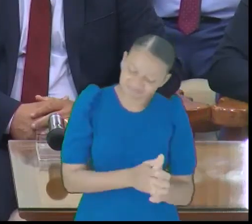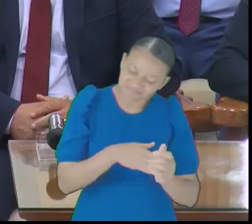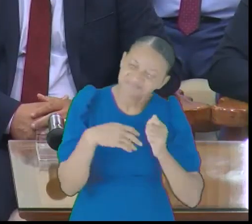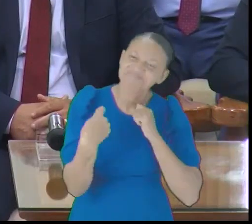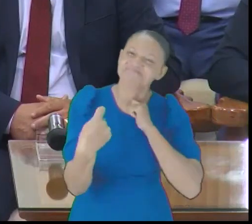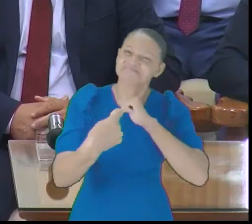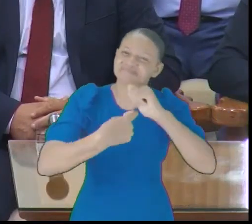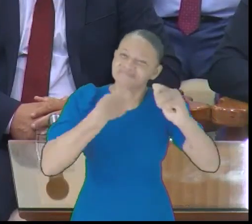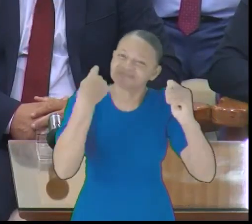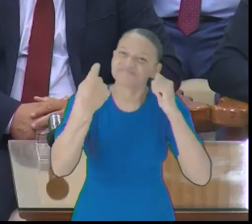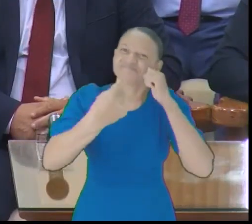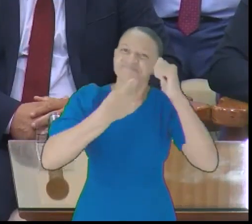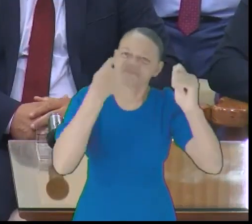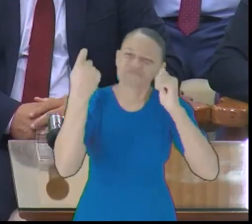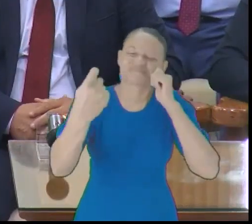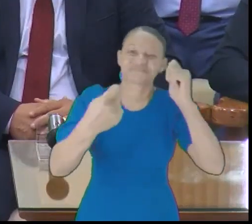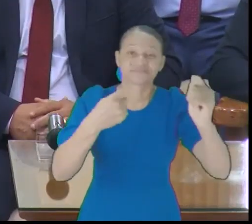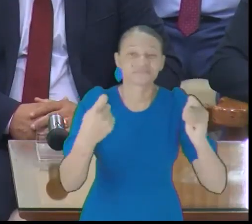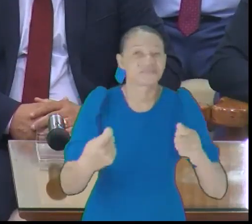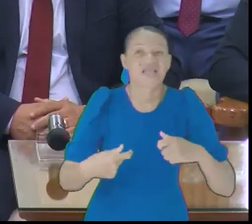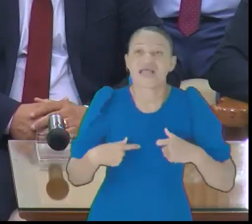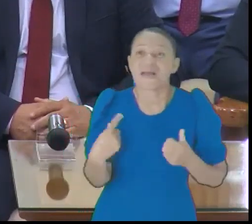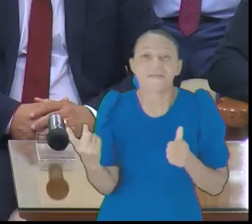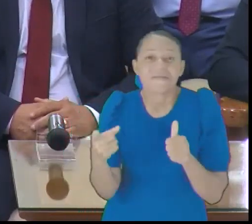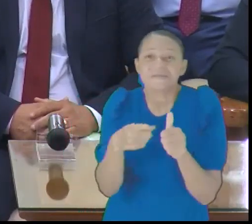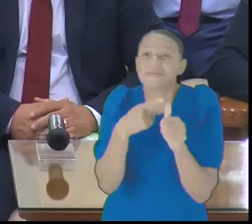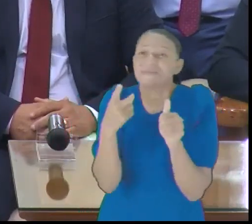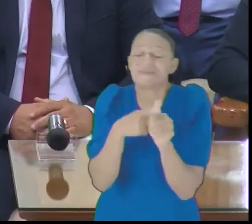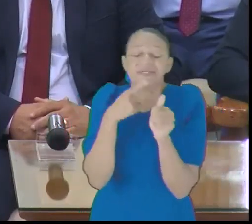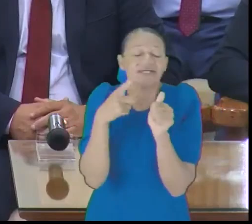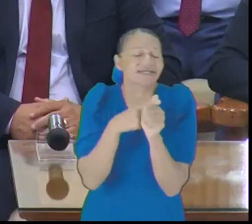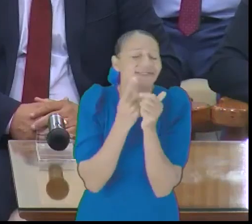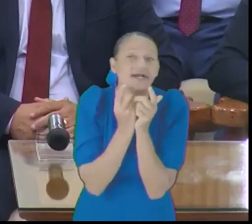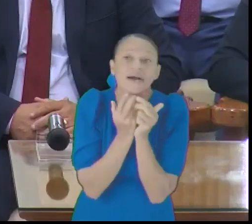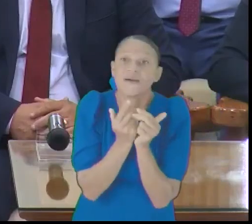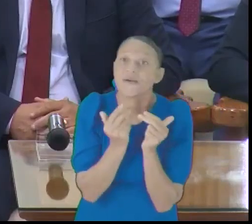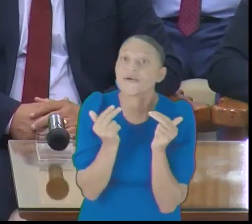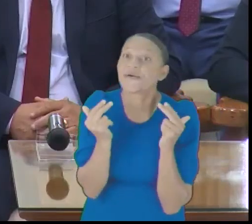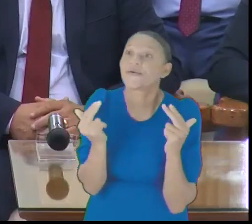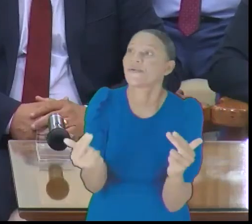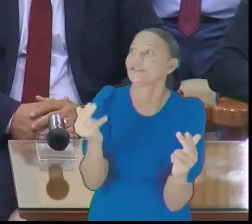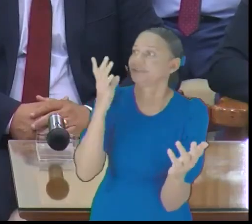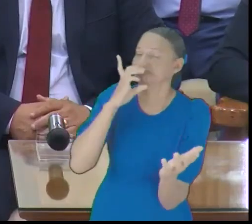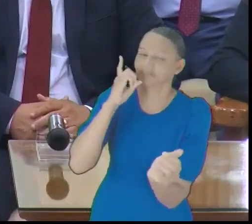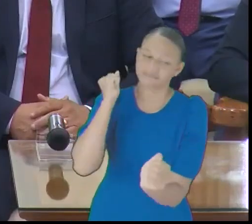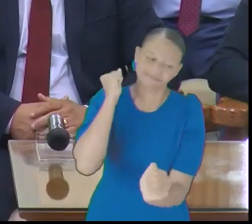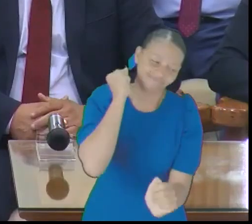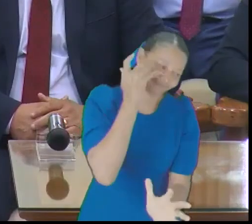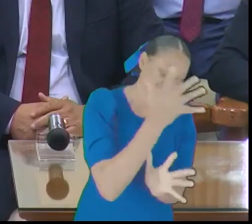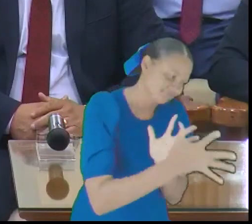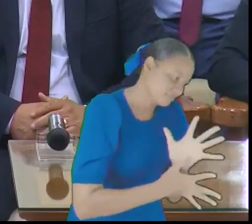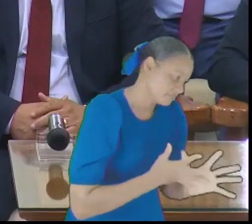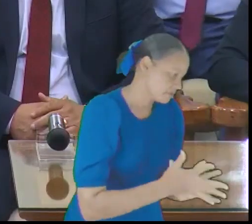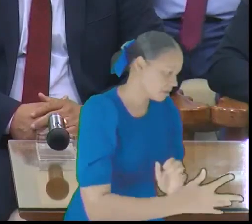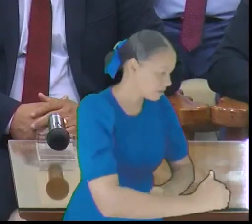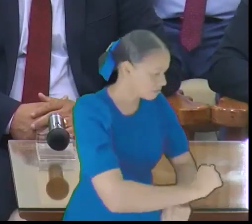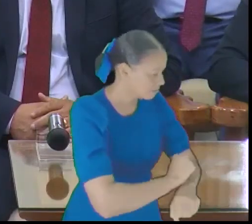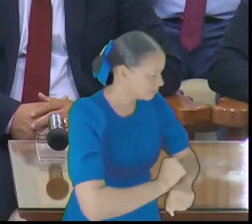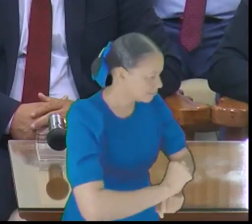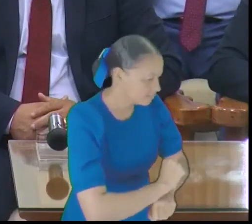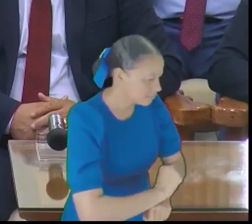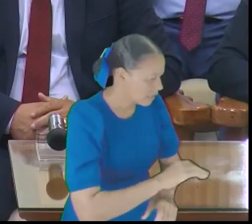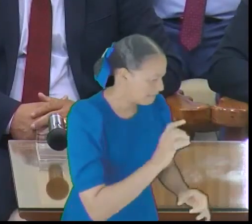Aleluia. E a primeira coisa que Deus fala para Abraão é: Abraão,